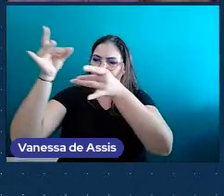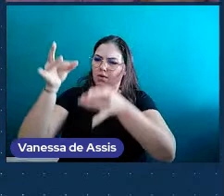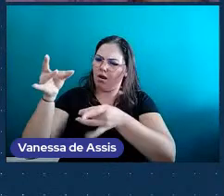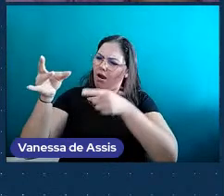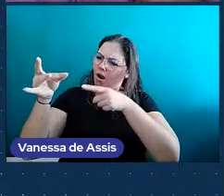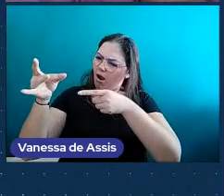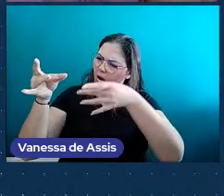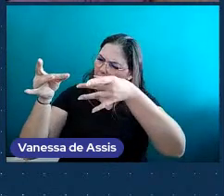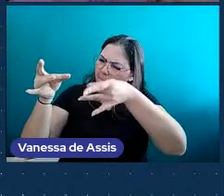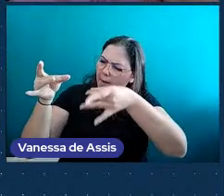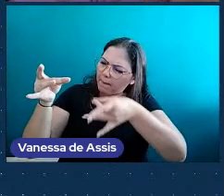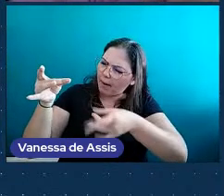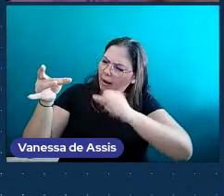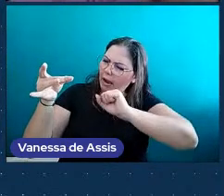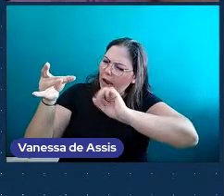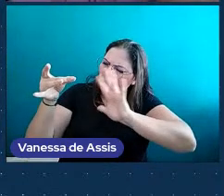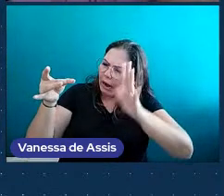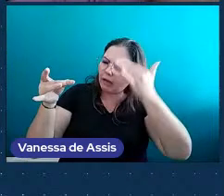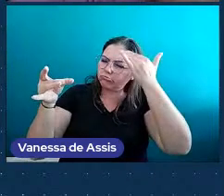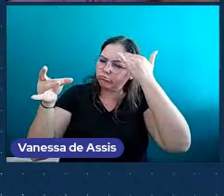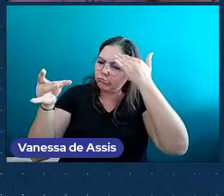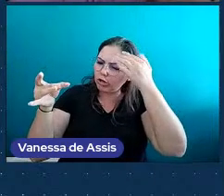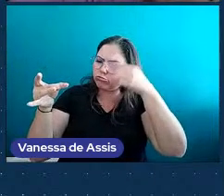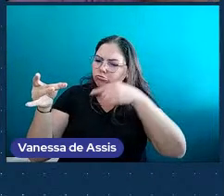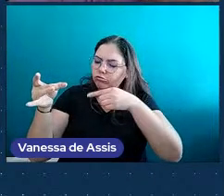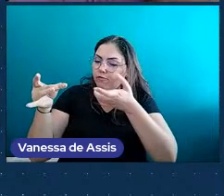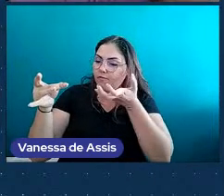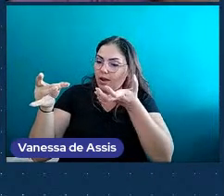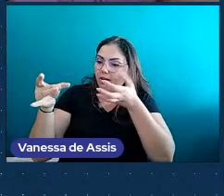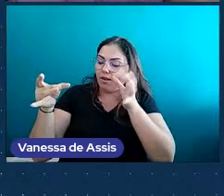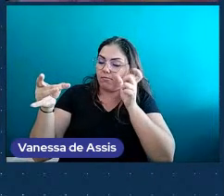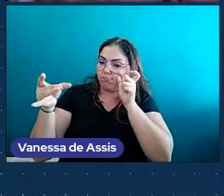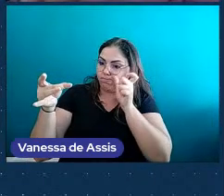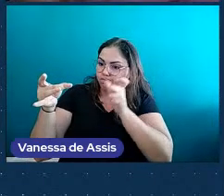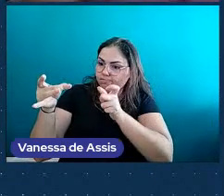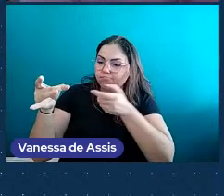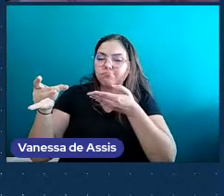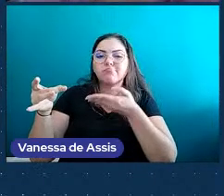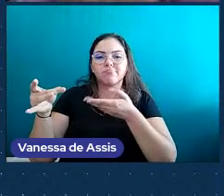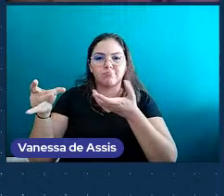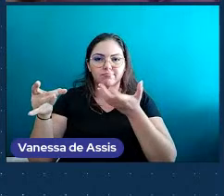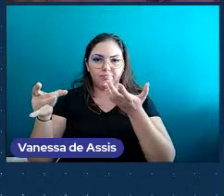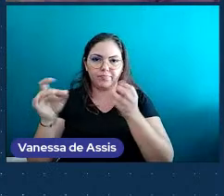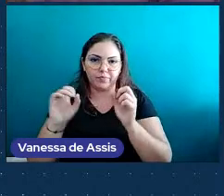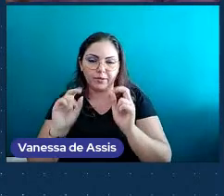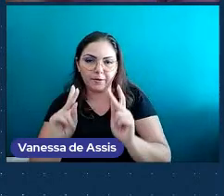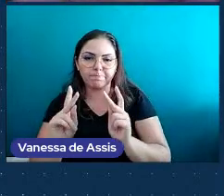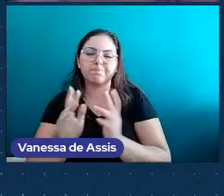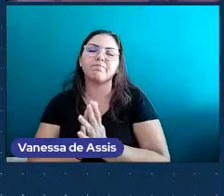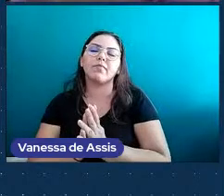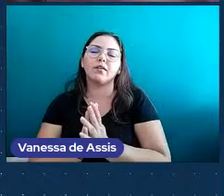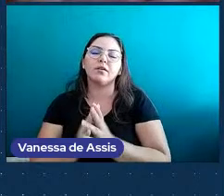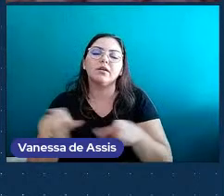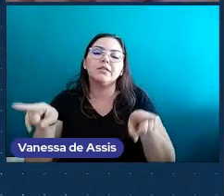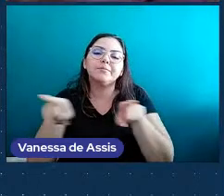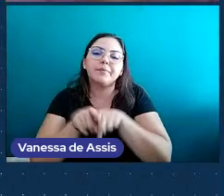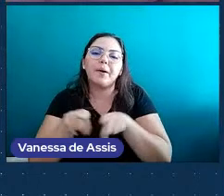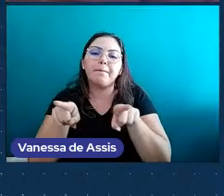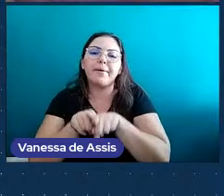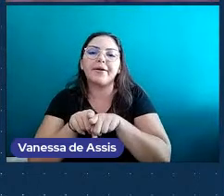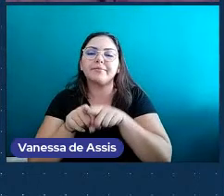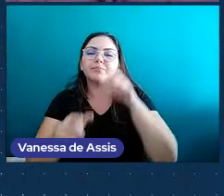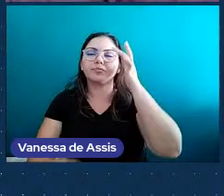Tem algumas questões também que eu chamo a atenção para você se questionar, né? Quais são as diferenças, vantagens e desvantagens de uso